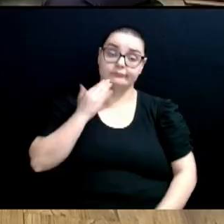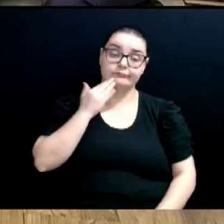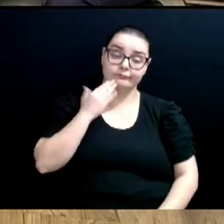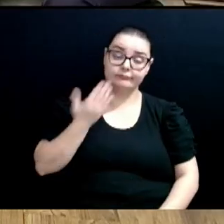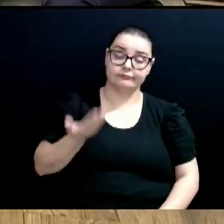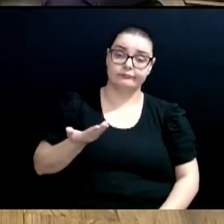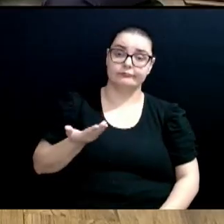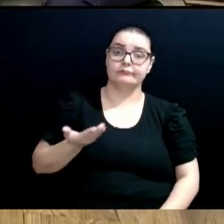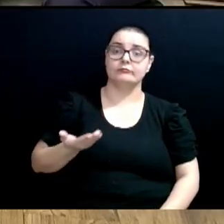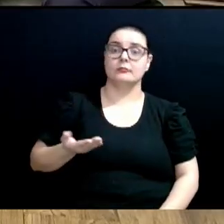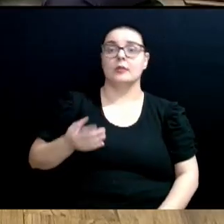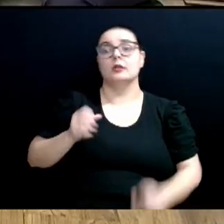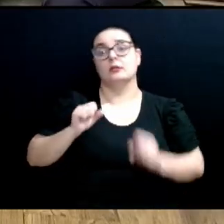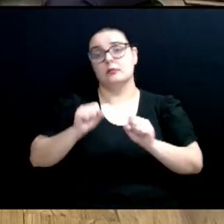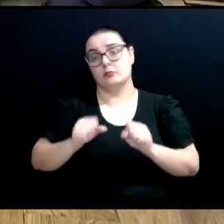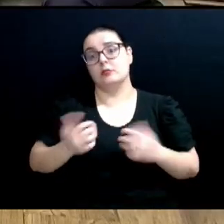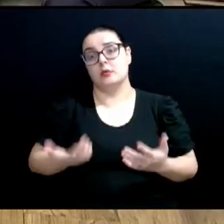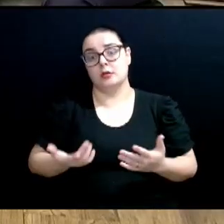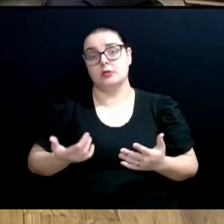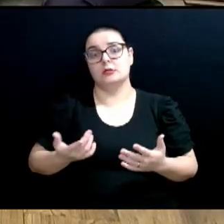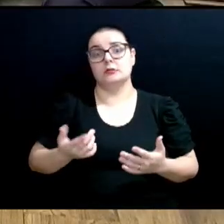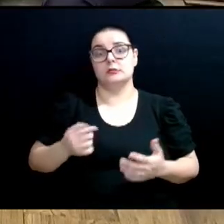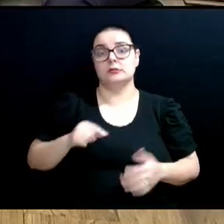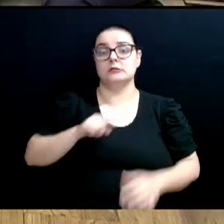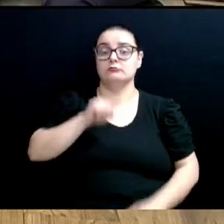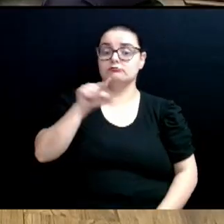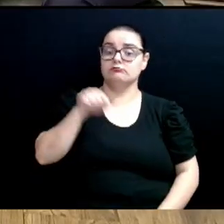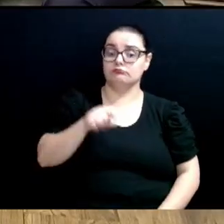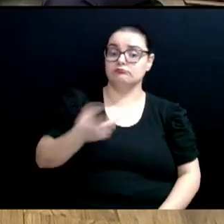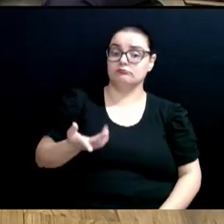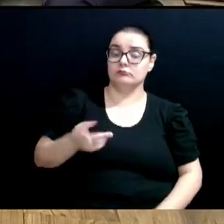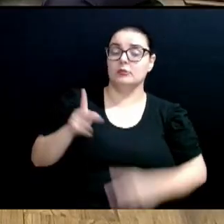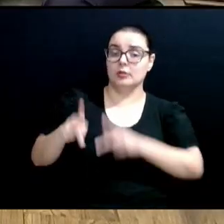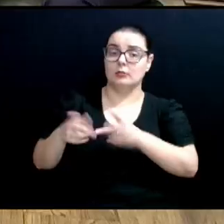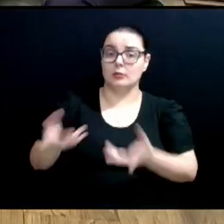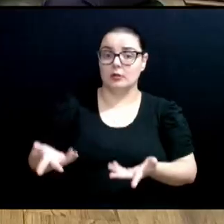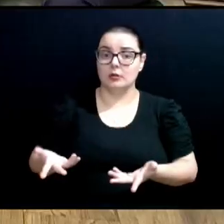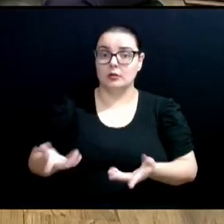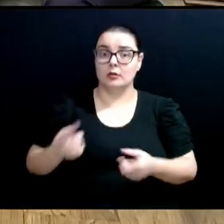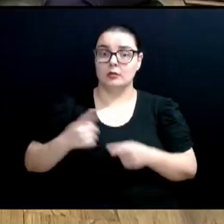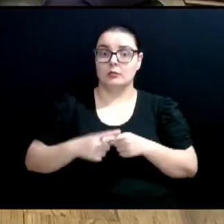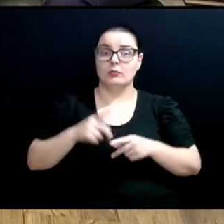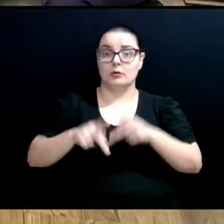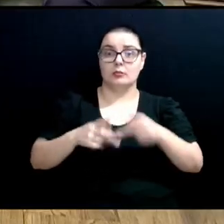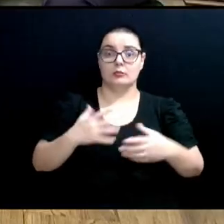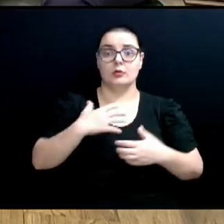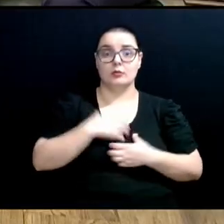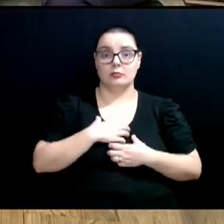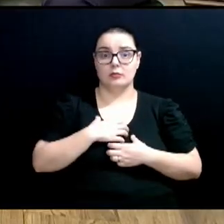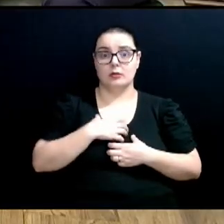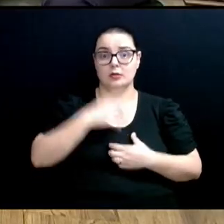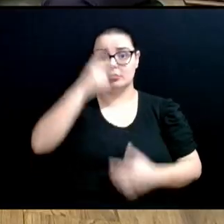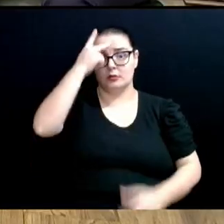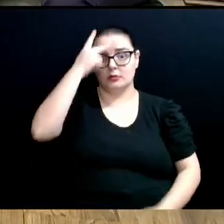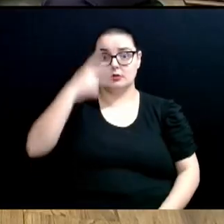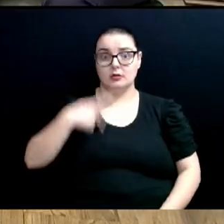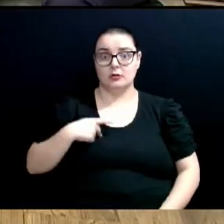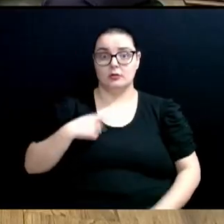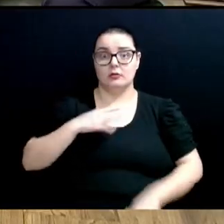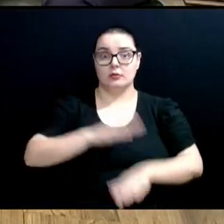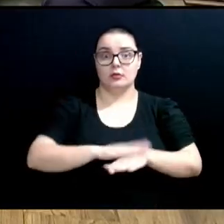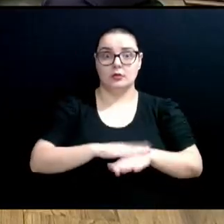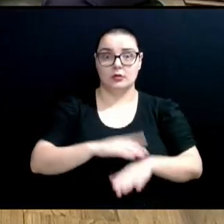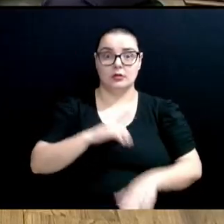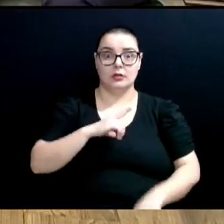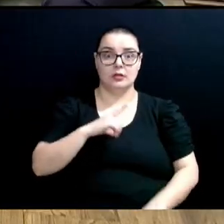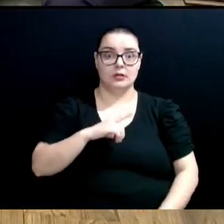de ser questionada pela população, né? Porque a população sente na sua própria pele, né? Isso. Tem uma charge, Wagner